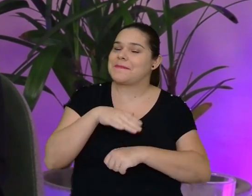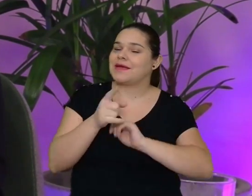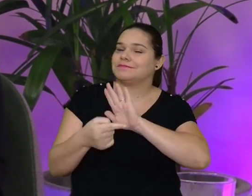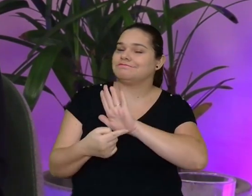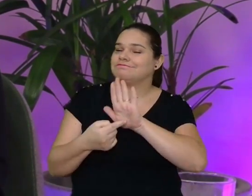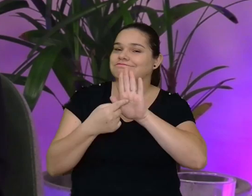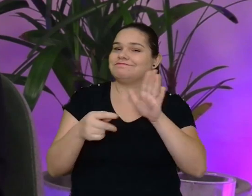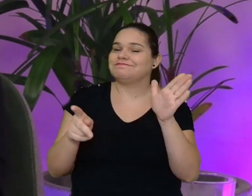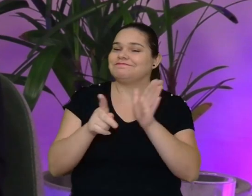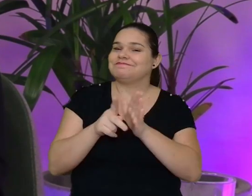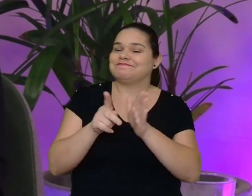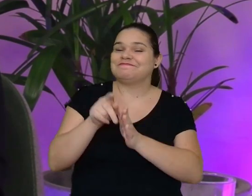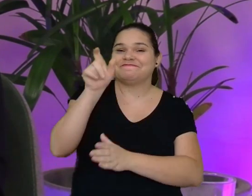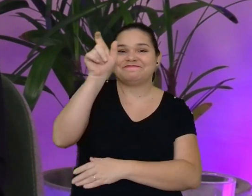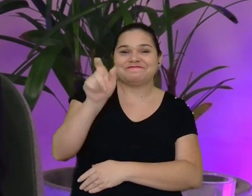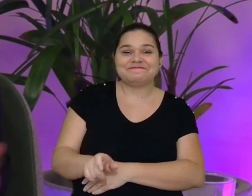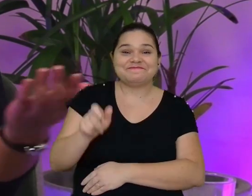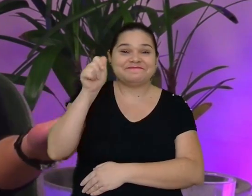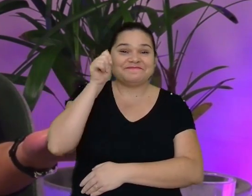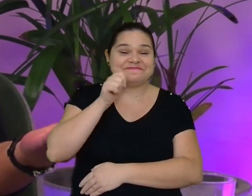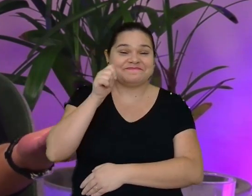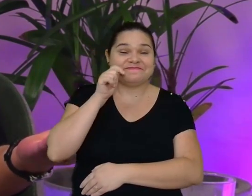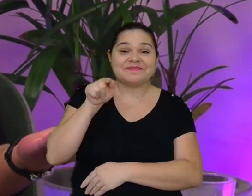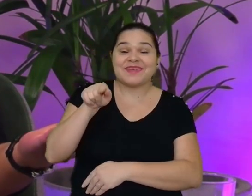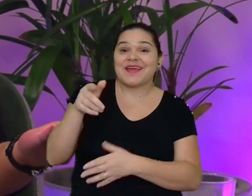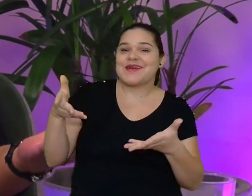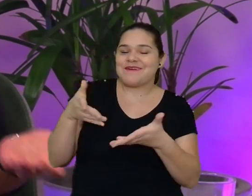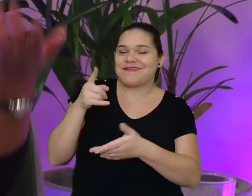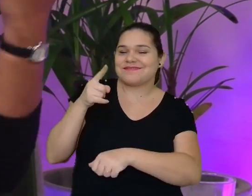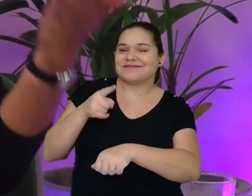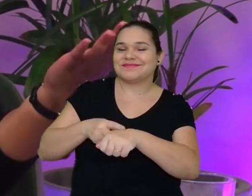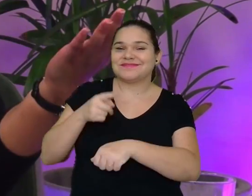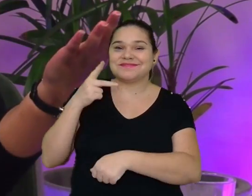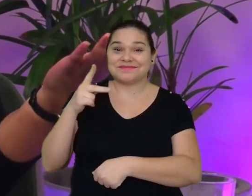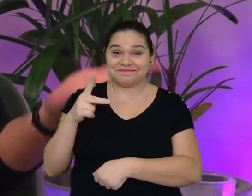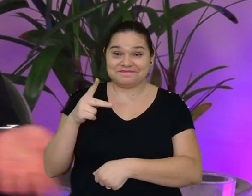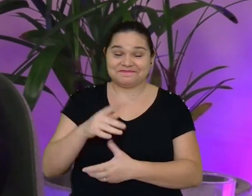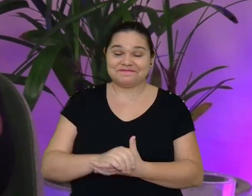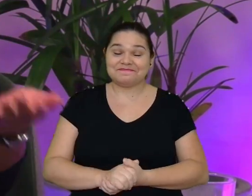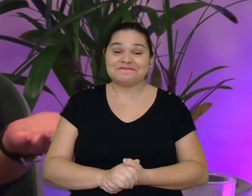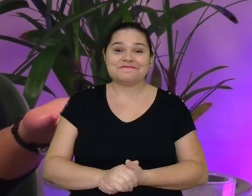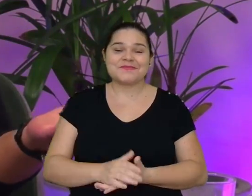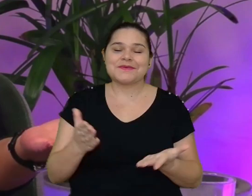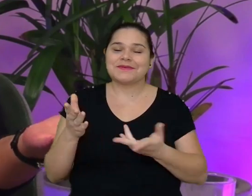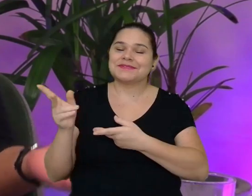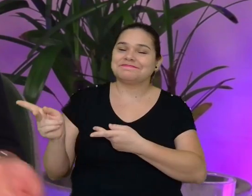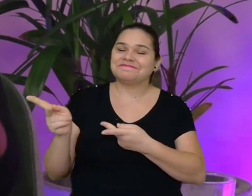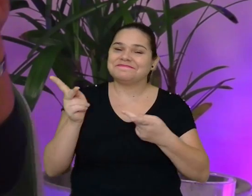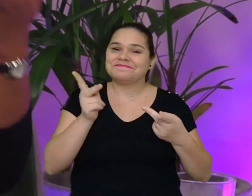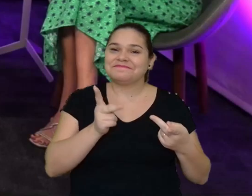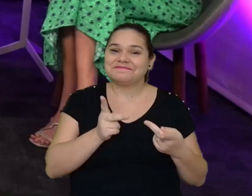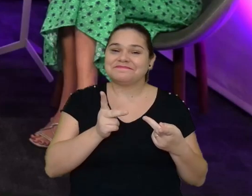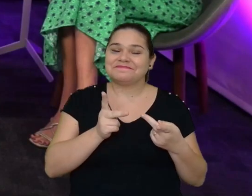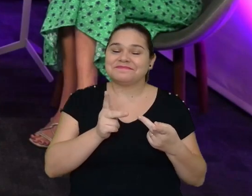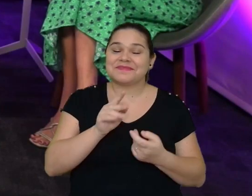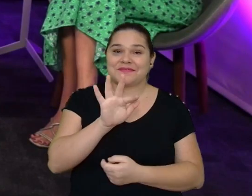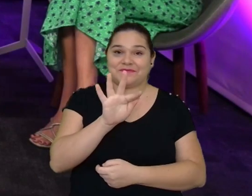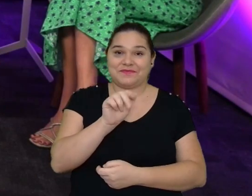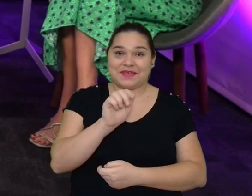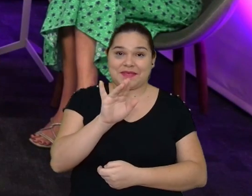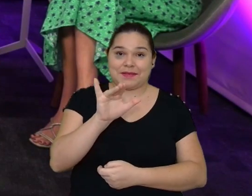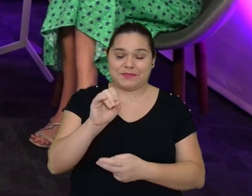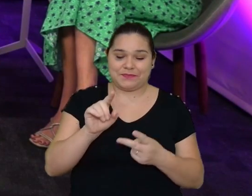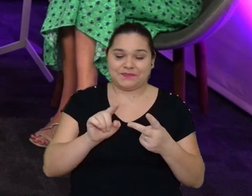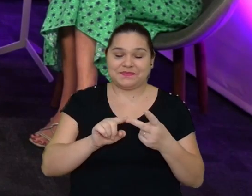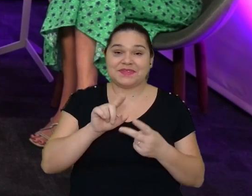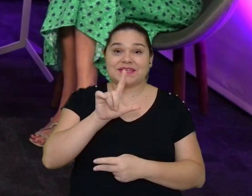Movimento Alada de Empreendedorismo Feminino. Hoje eu tenho o prazer de receber o Fábio Lieberman, CEO da Egravida, a Lígia Imbelone,